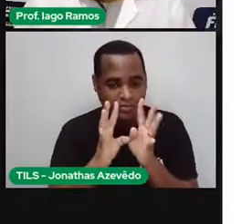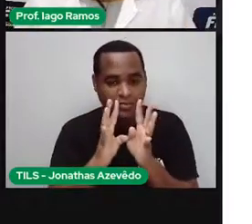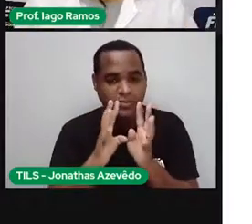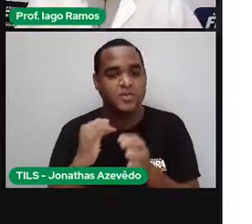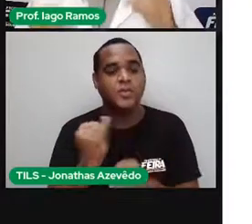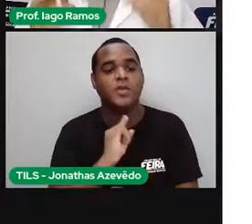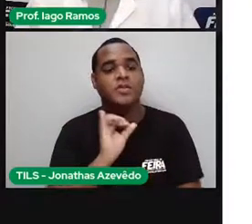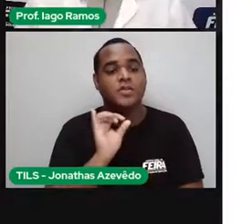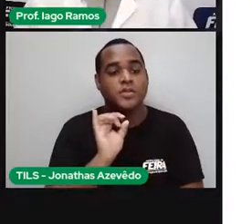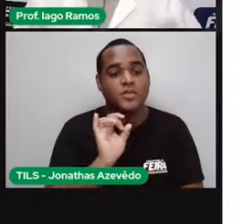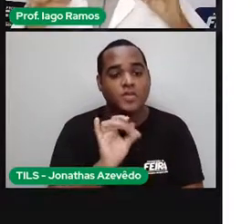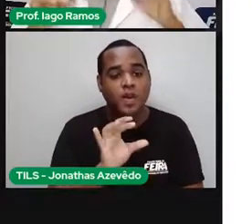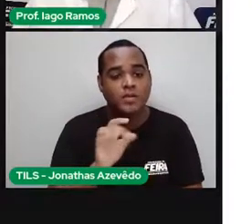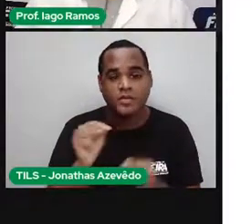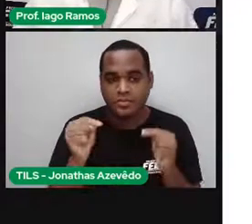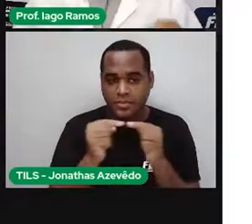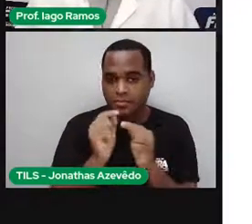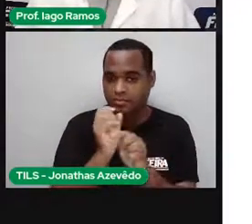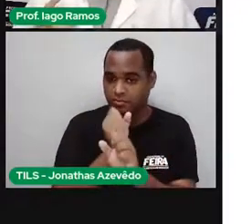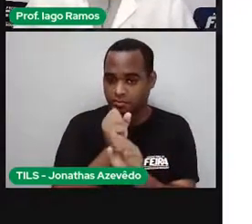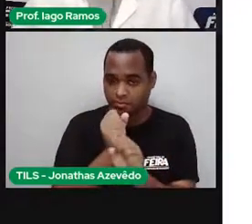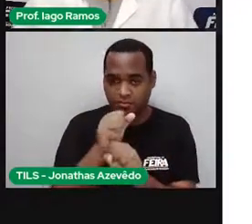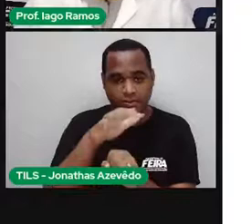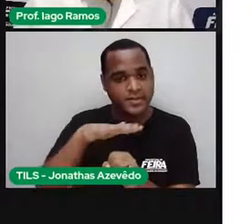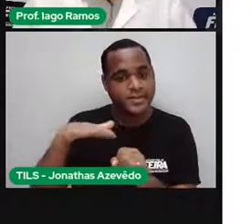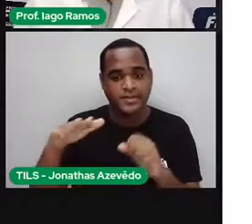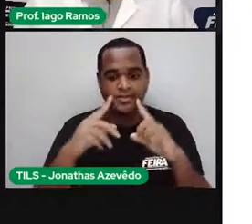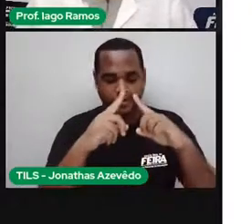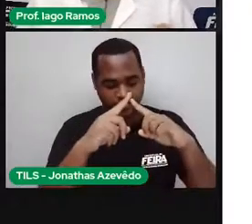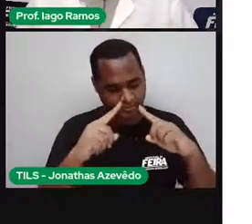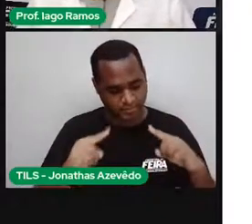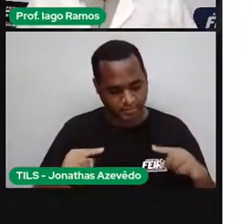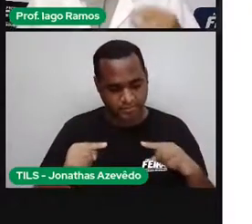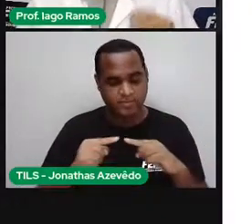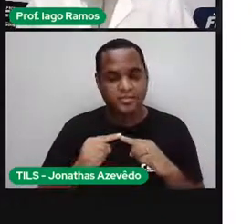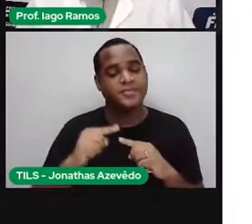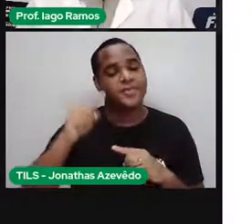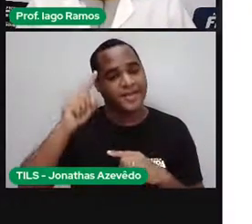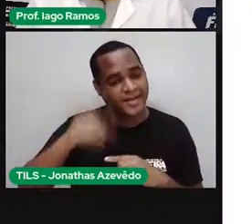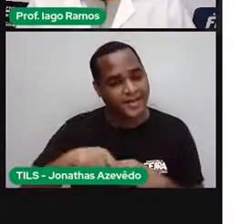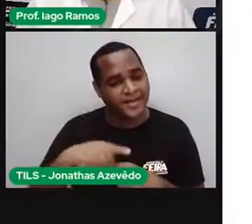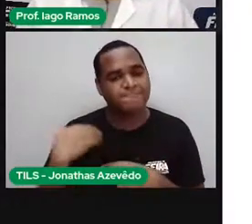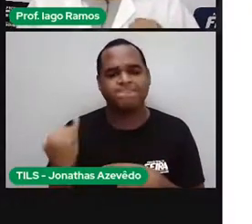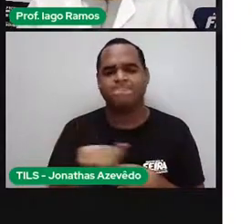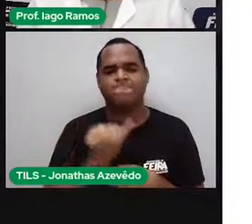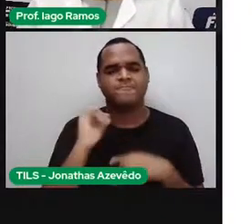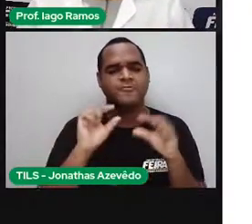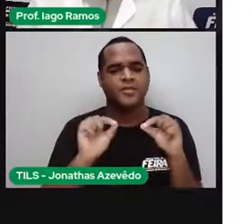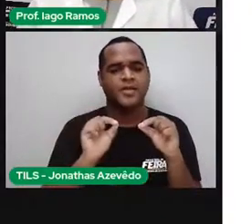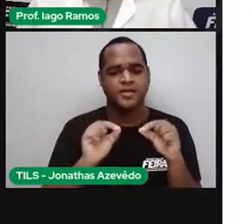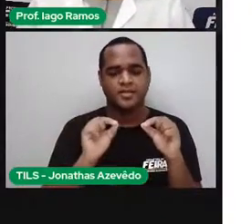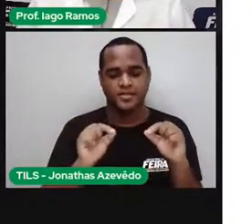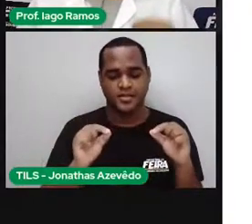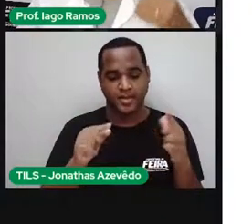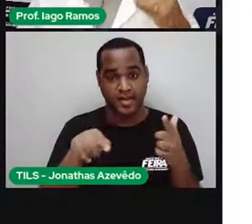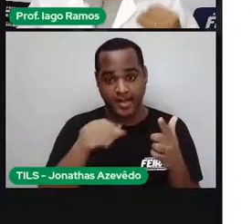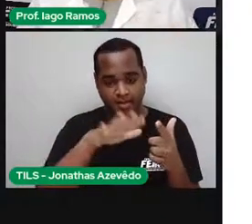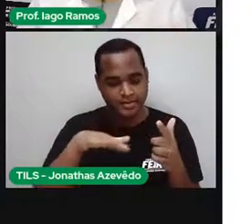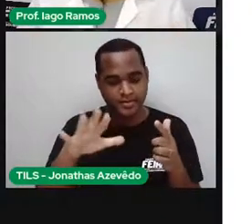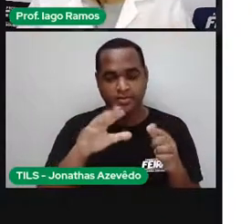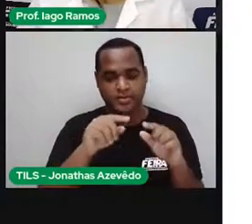apenas o cálculo de área de triângulos essa importante figura